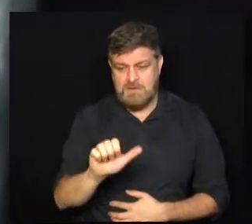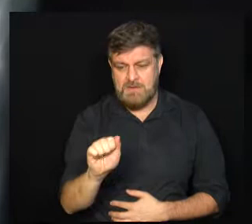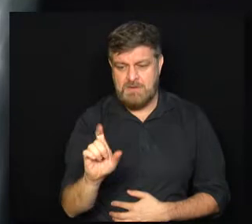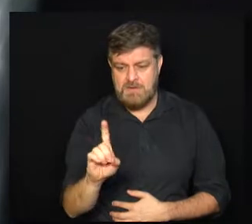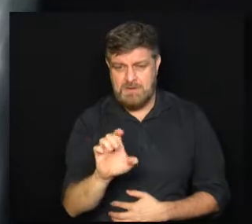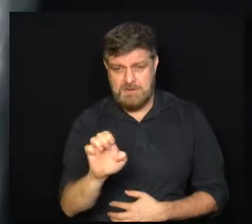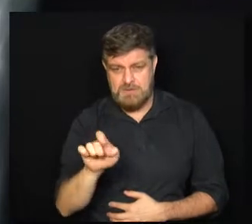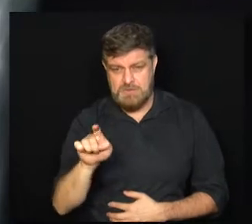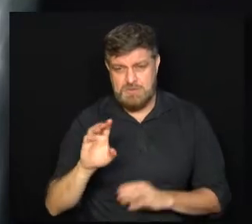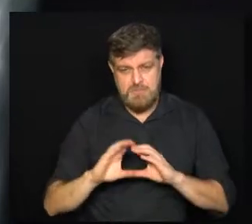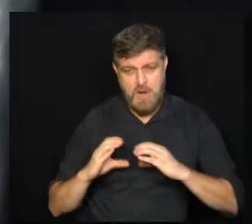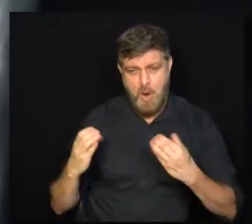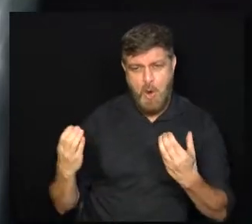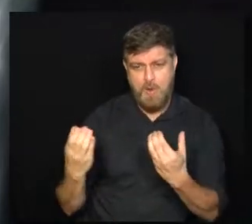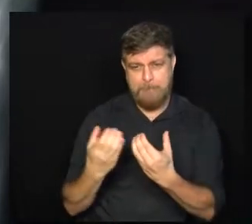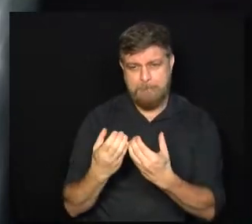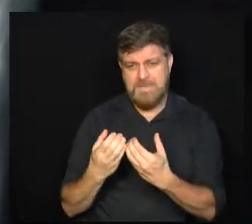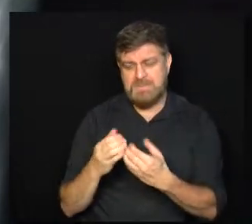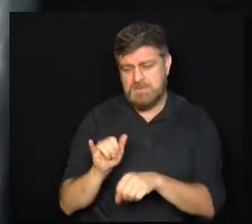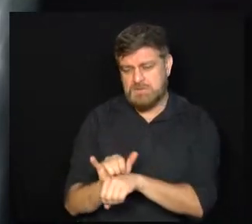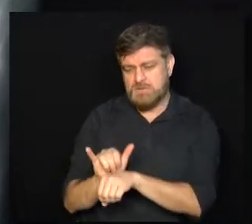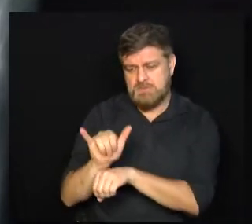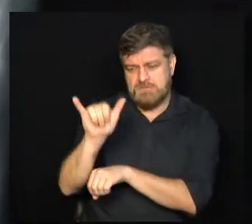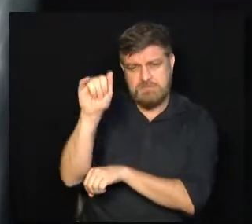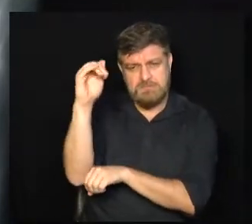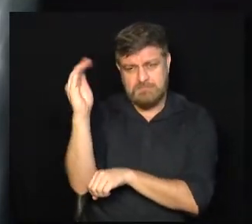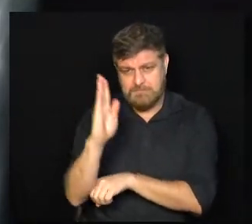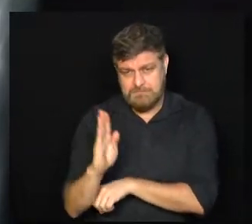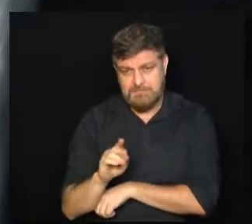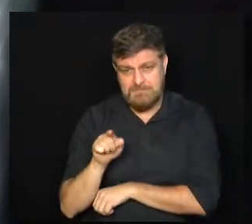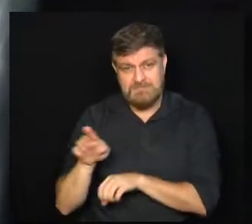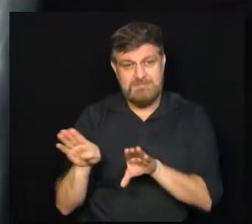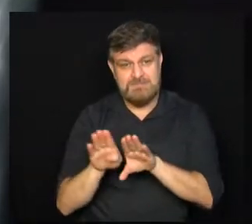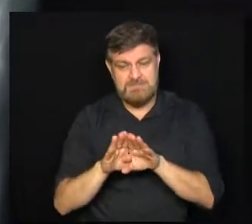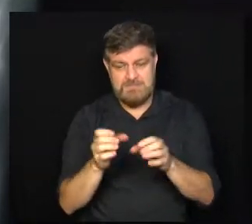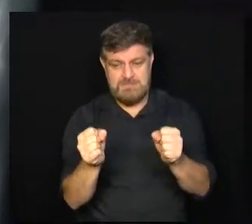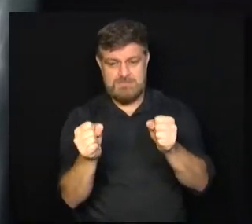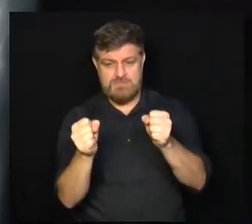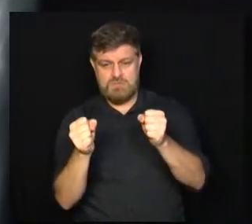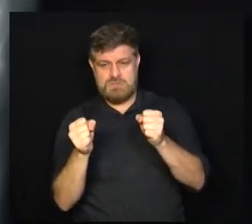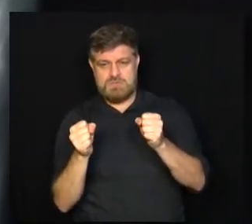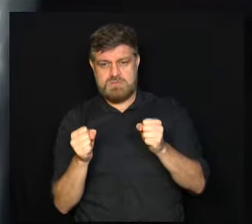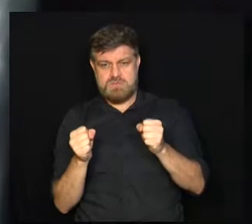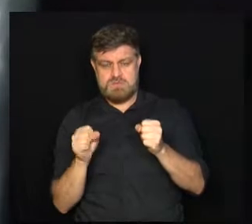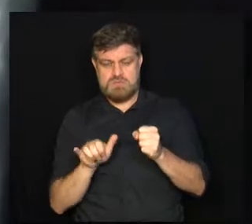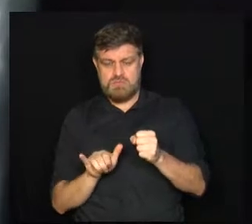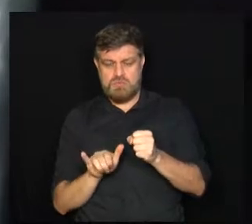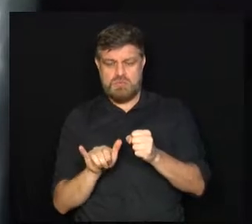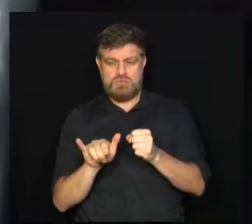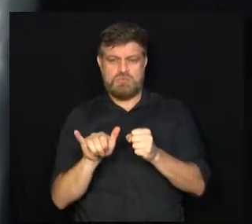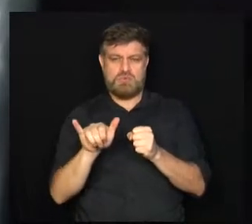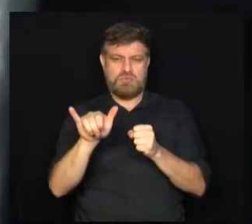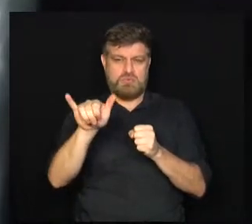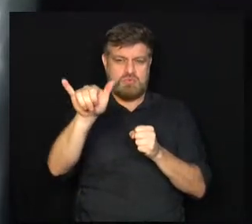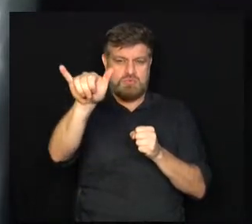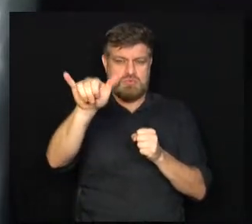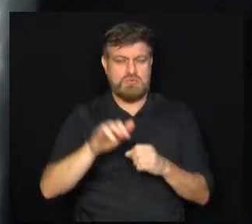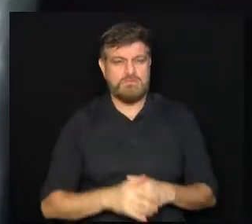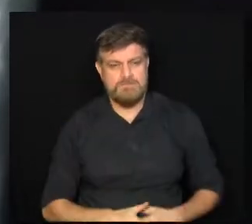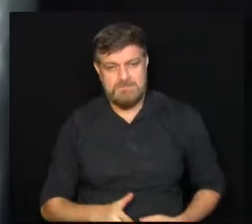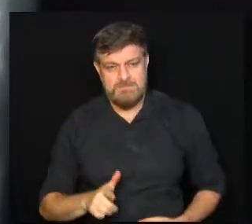grande companhia aérea brasileira, piloto também. E